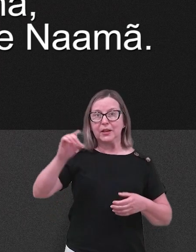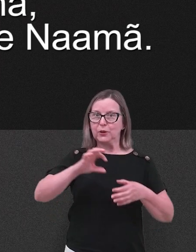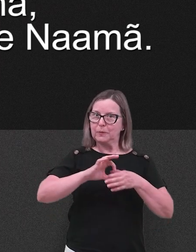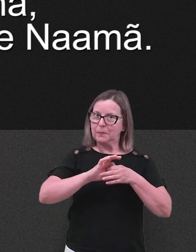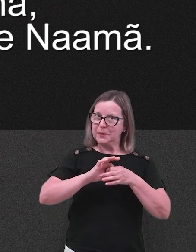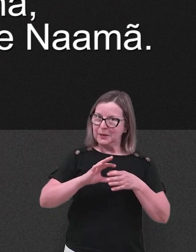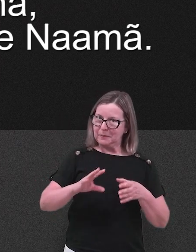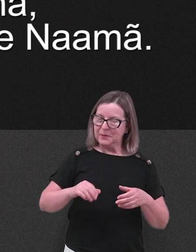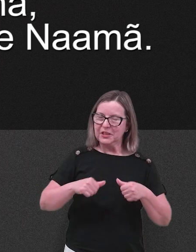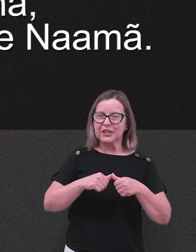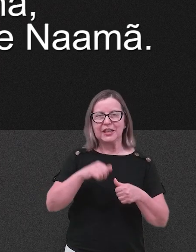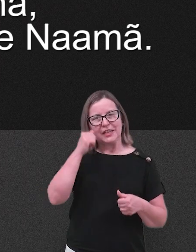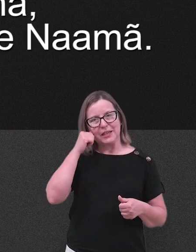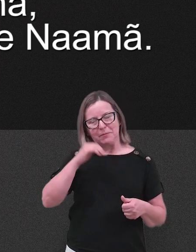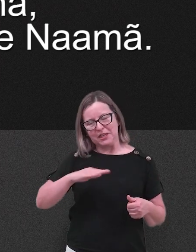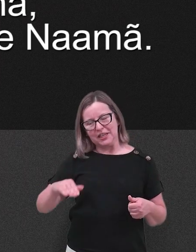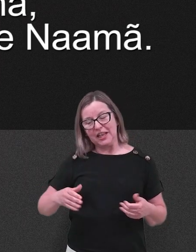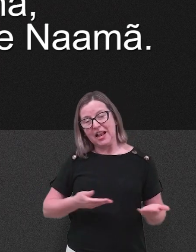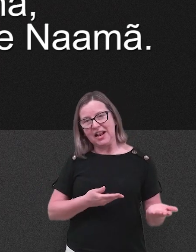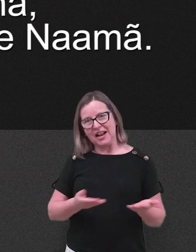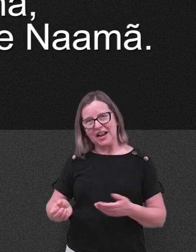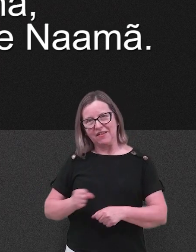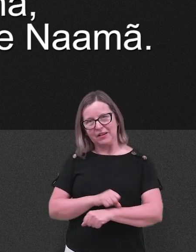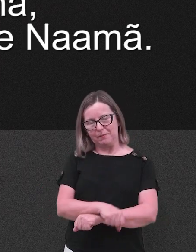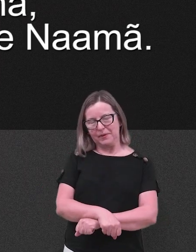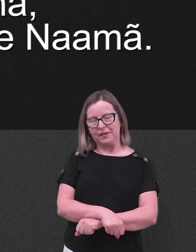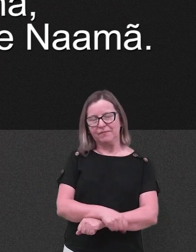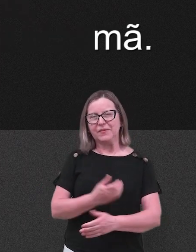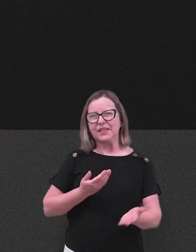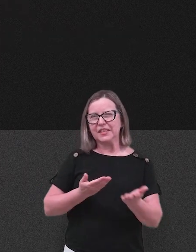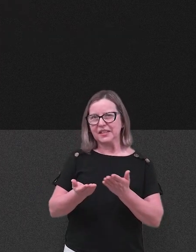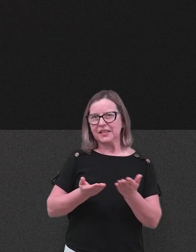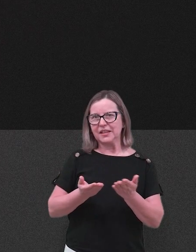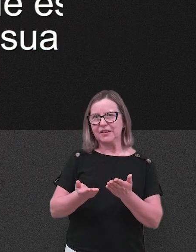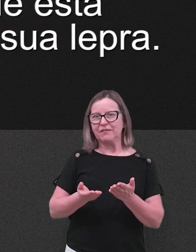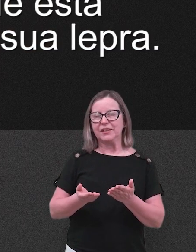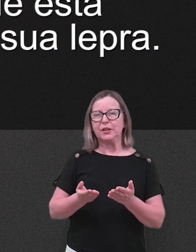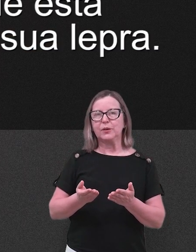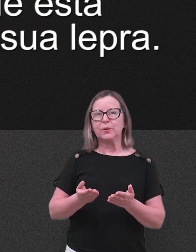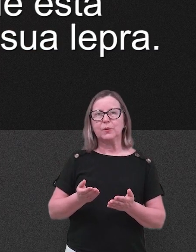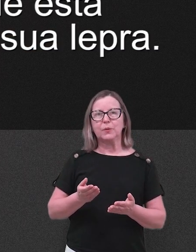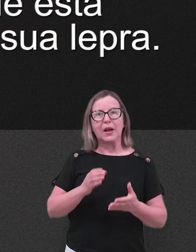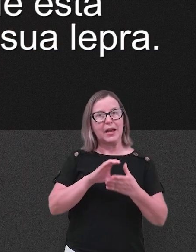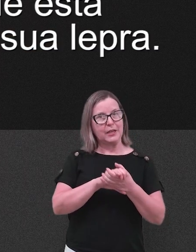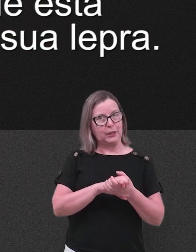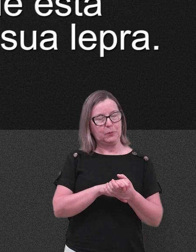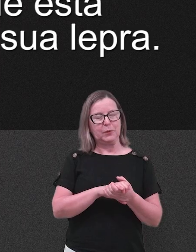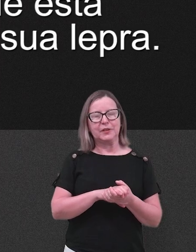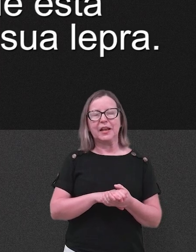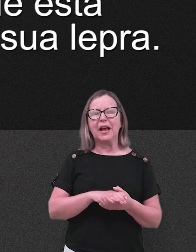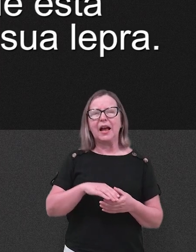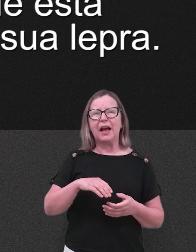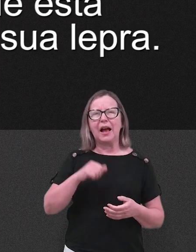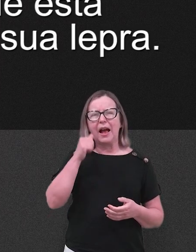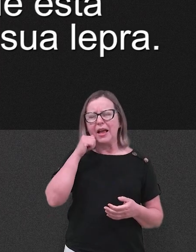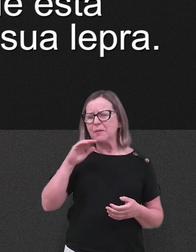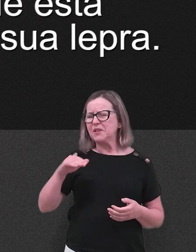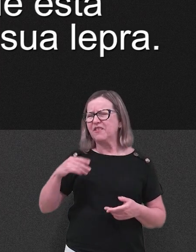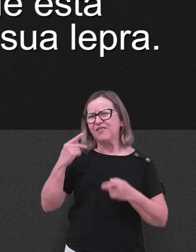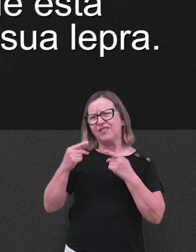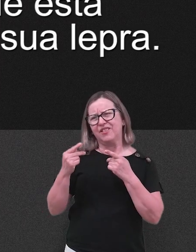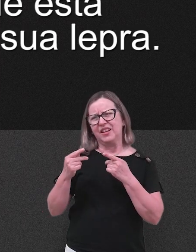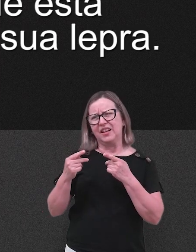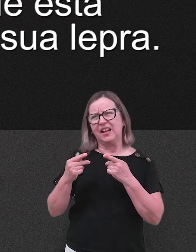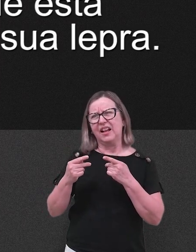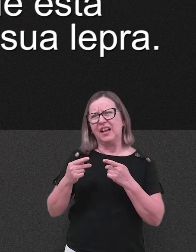é que o texto continua. Que ficou a serviço da mulher de Naamã. Disse ela à sua senhora, tomara o meu